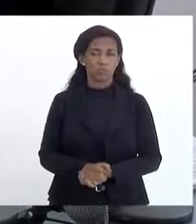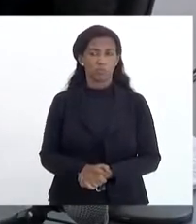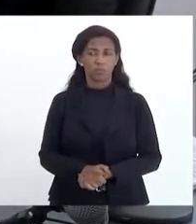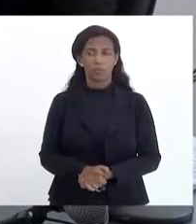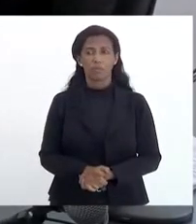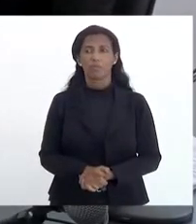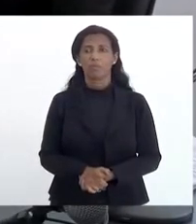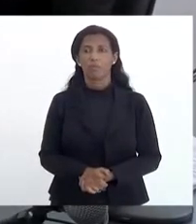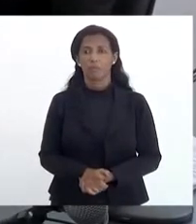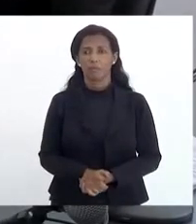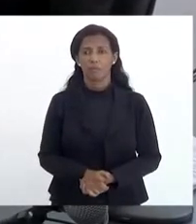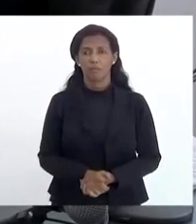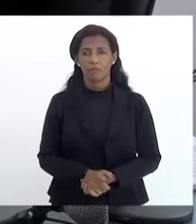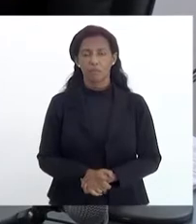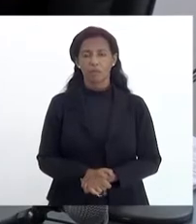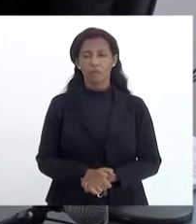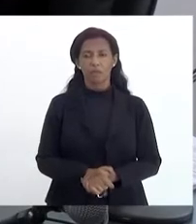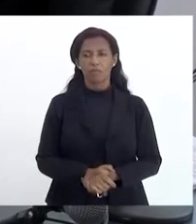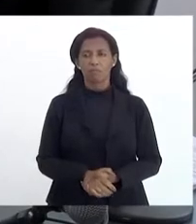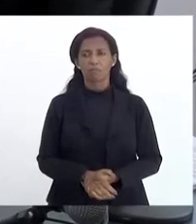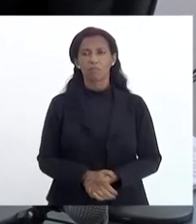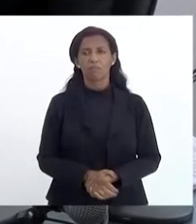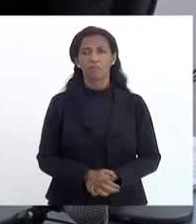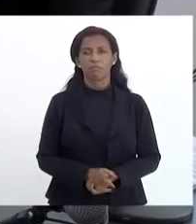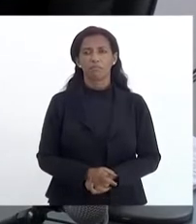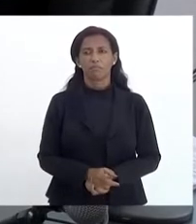nos religamos. Né?